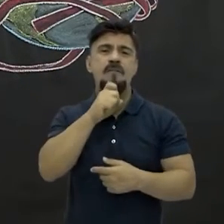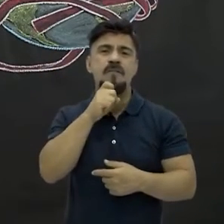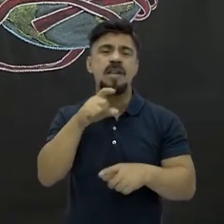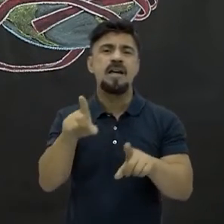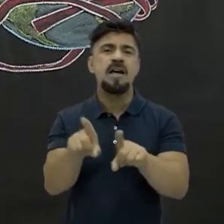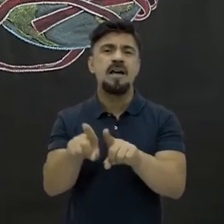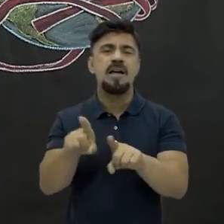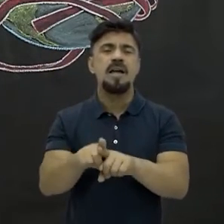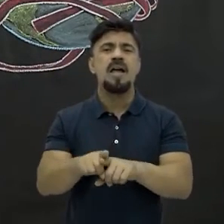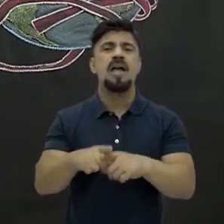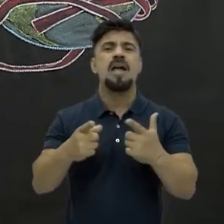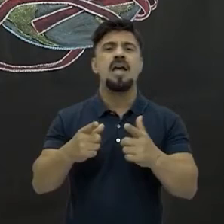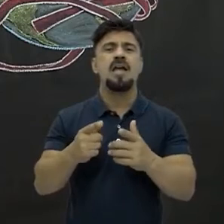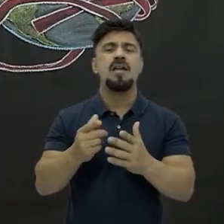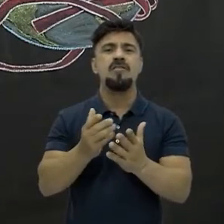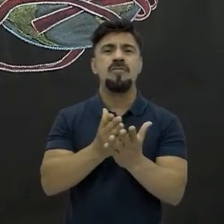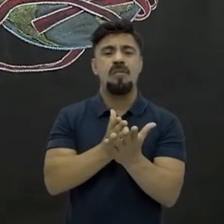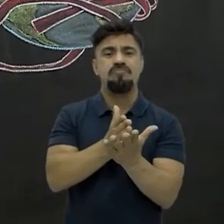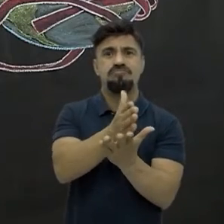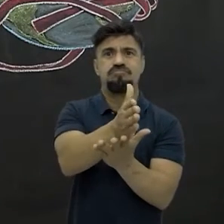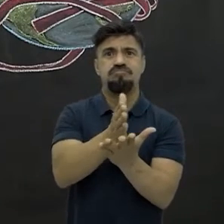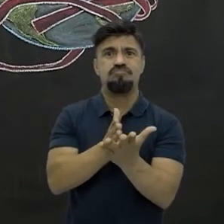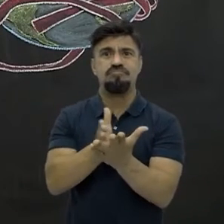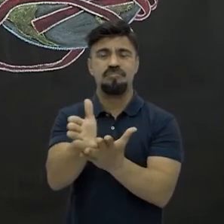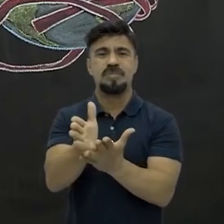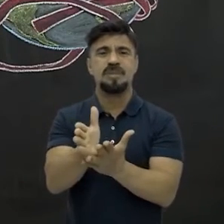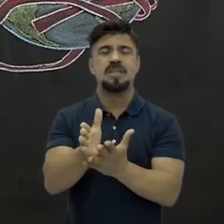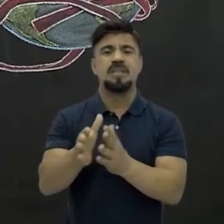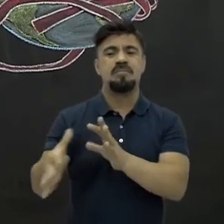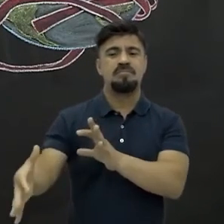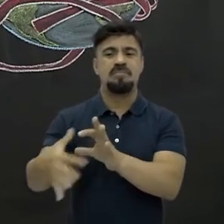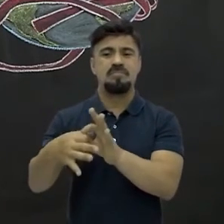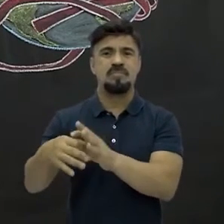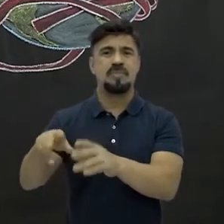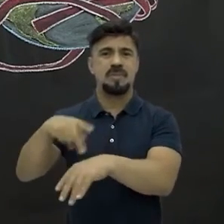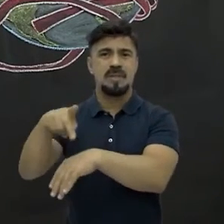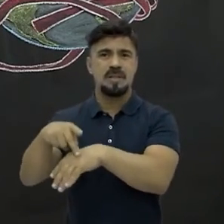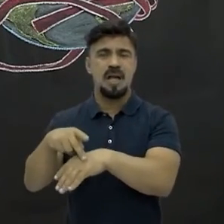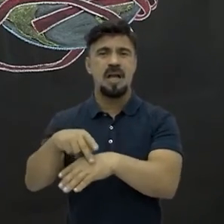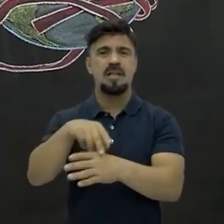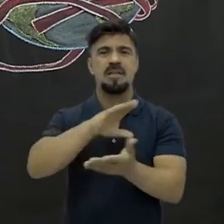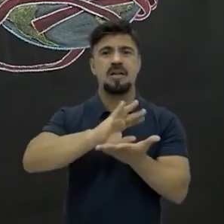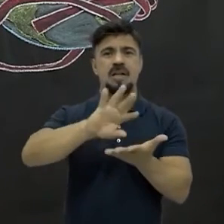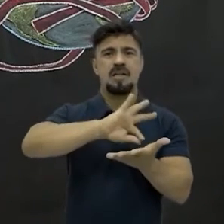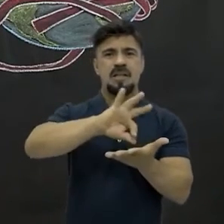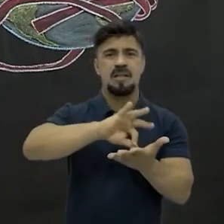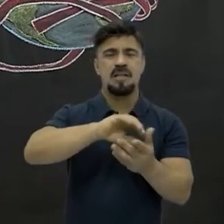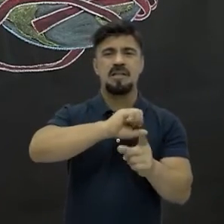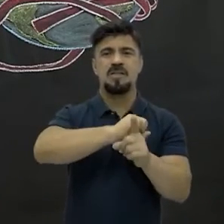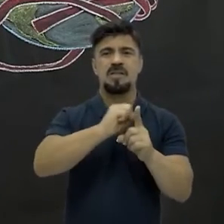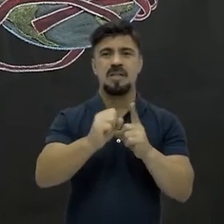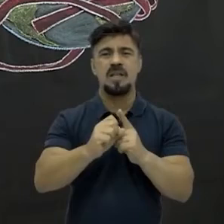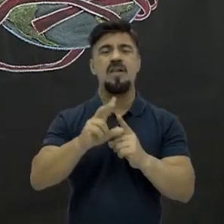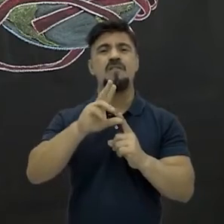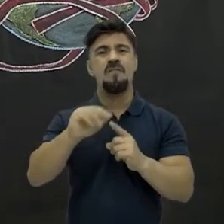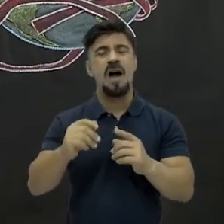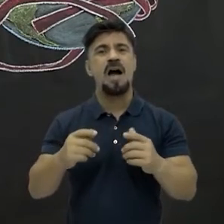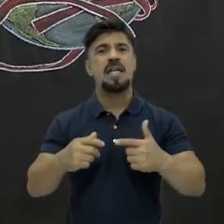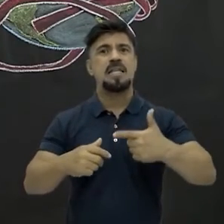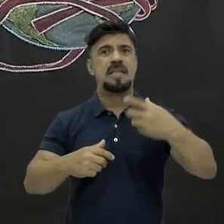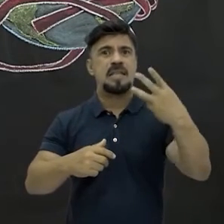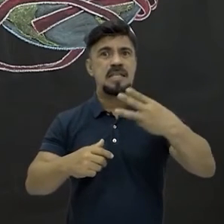essa grande divisão. Os soviéticos, os estadunidenses, o capitalismo e o socialismo. Um dia vai acontecer a Terceira